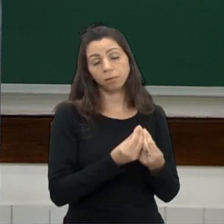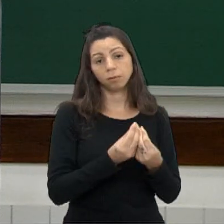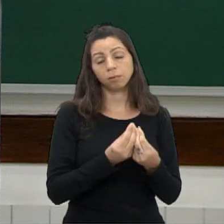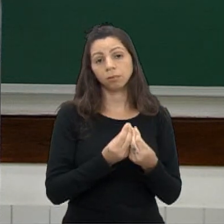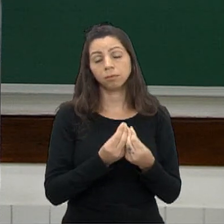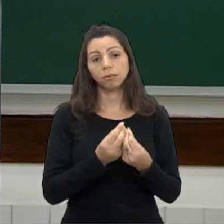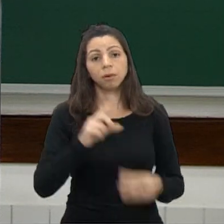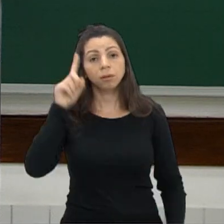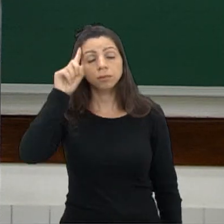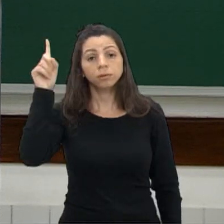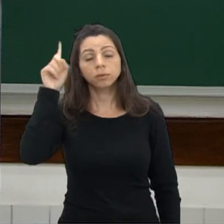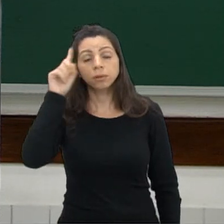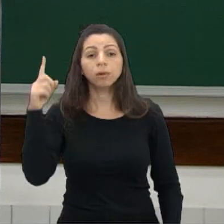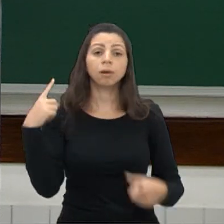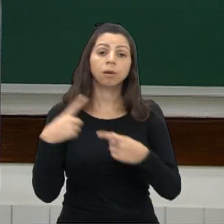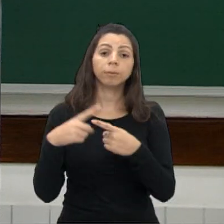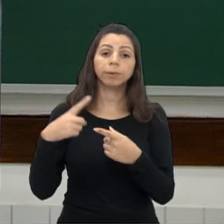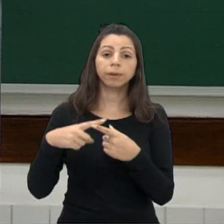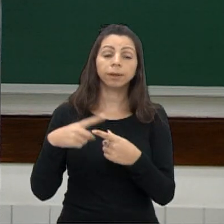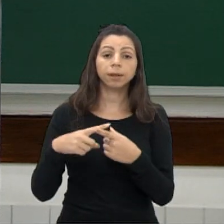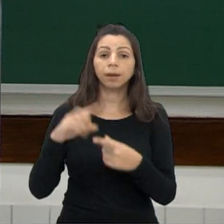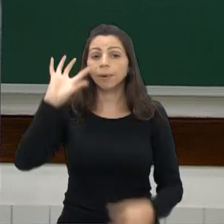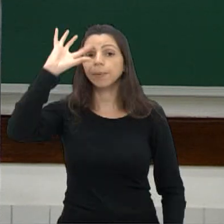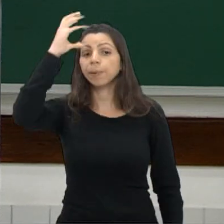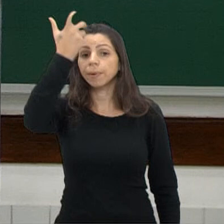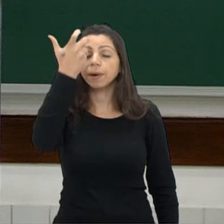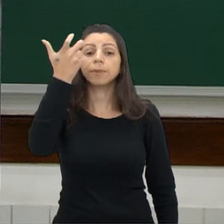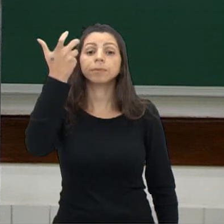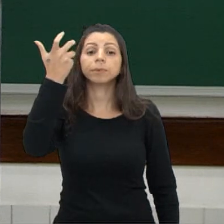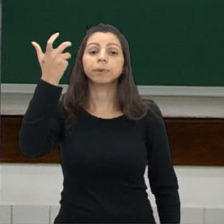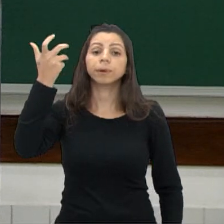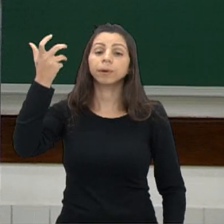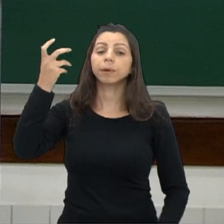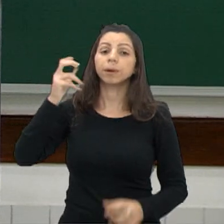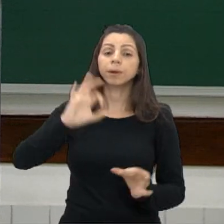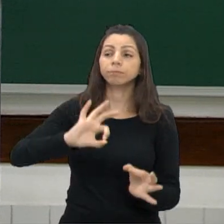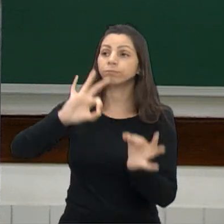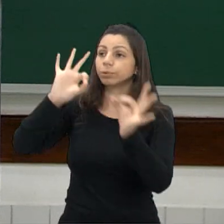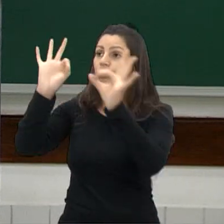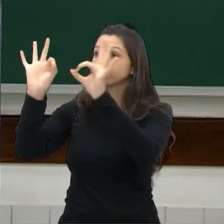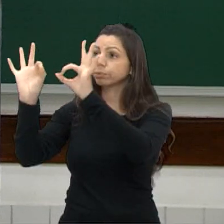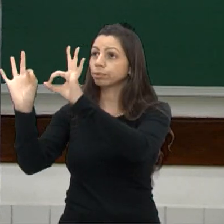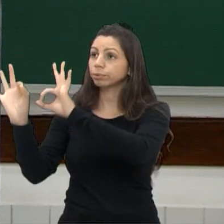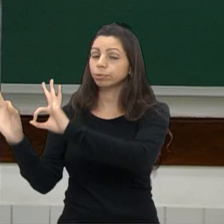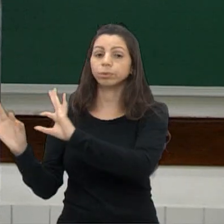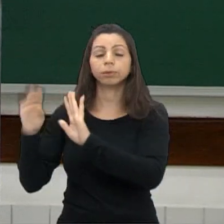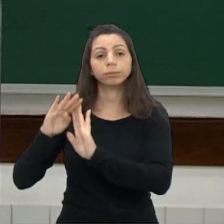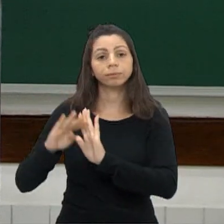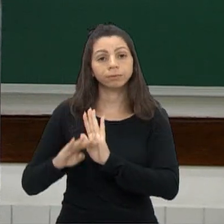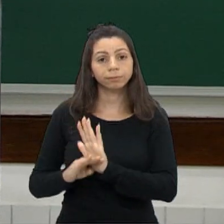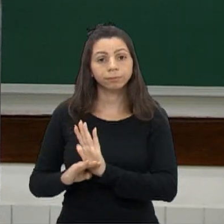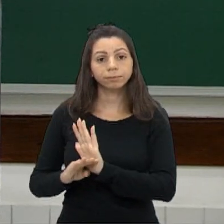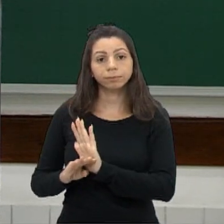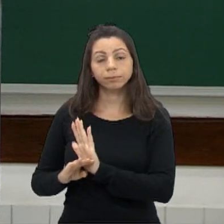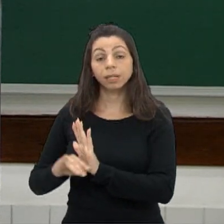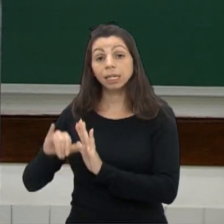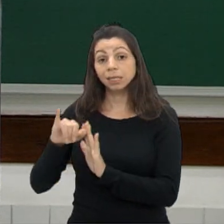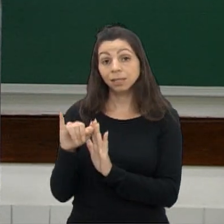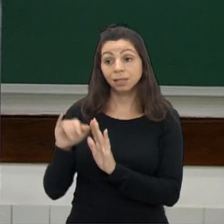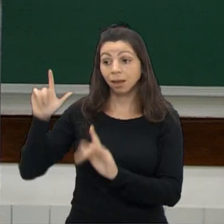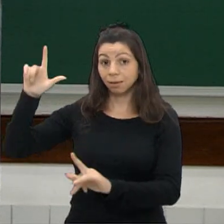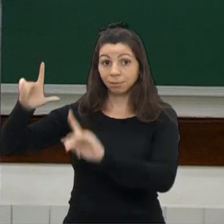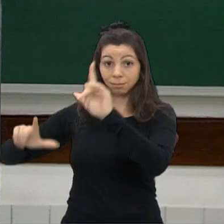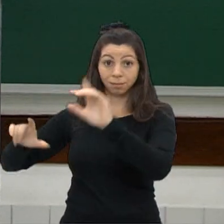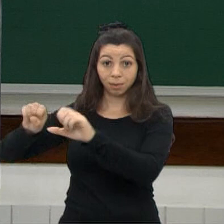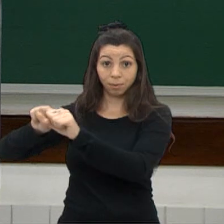rotinas normais, porque virou um hábito fazer as coisas acompanhando a programação da TV. A TV não funciona, atrapalhou a